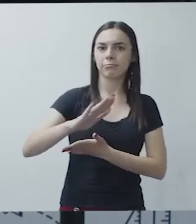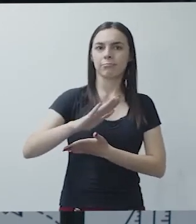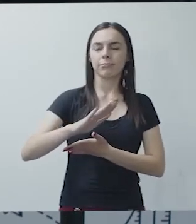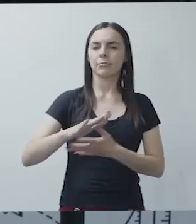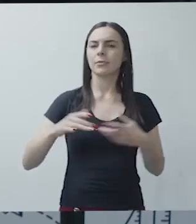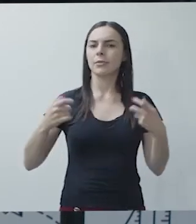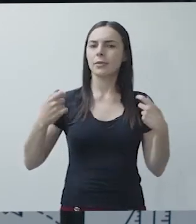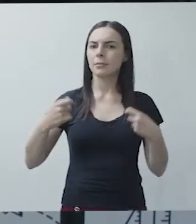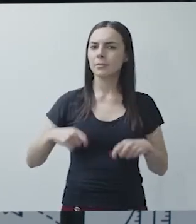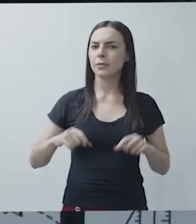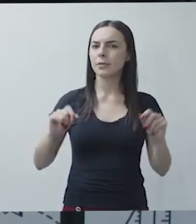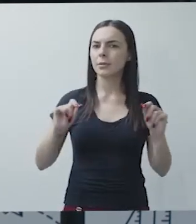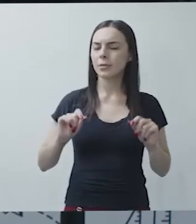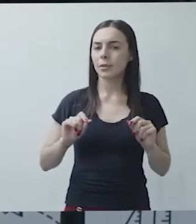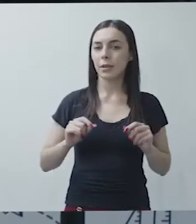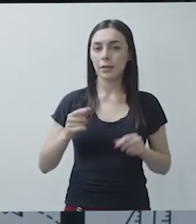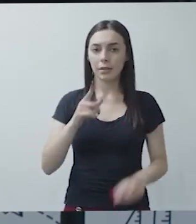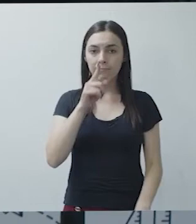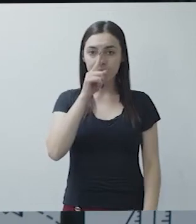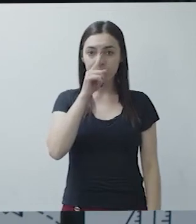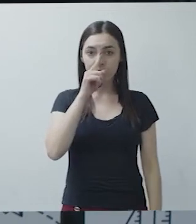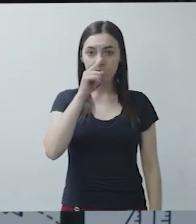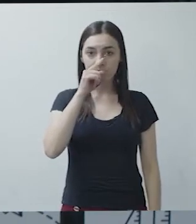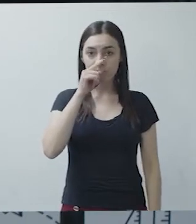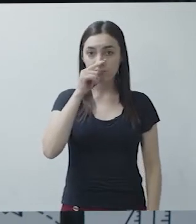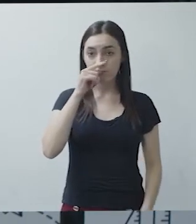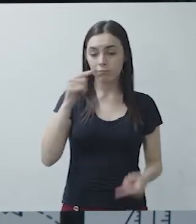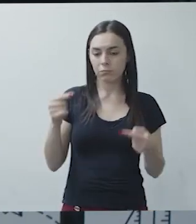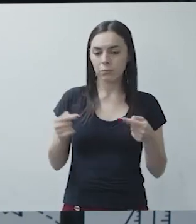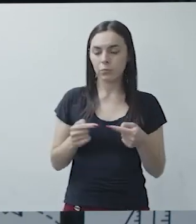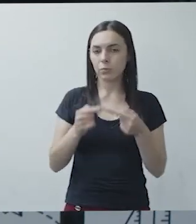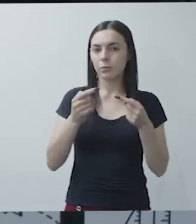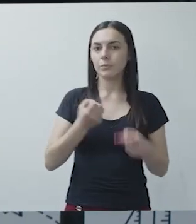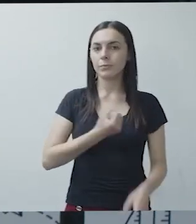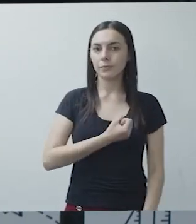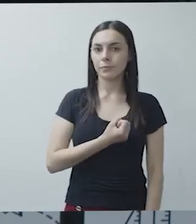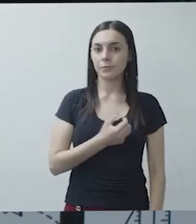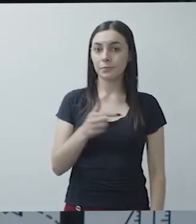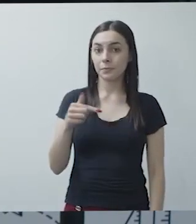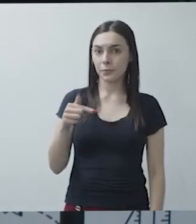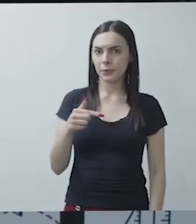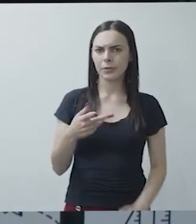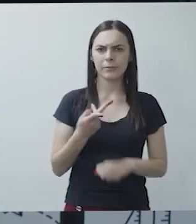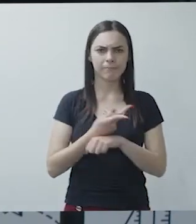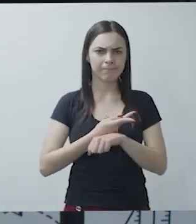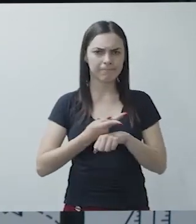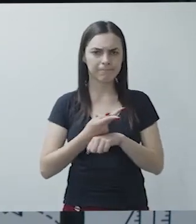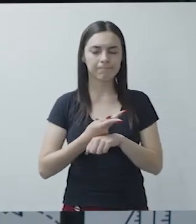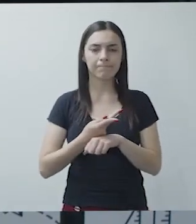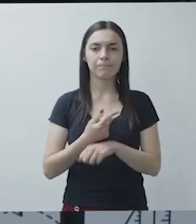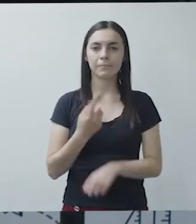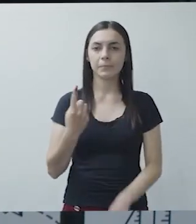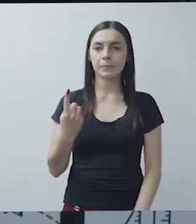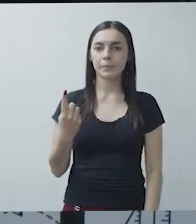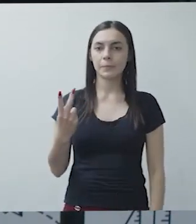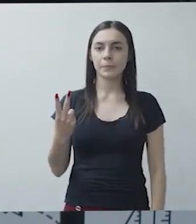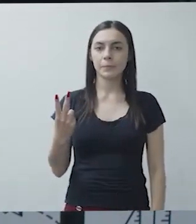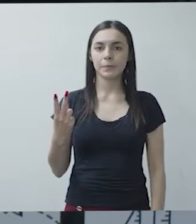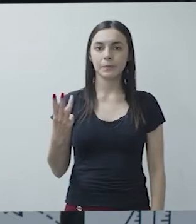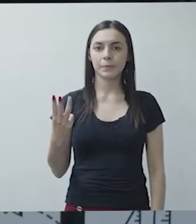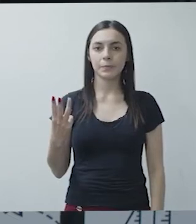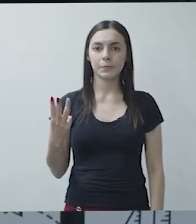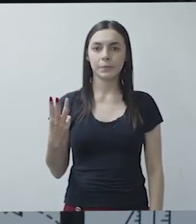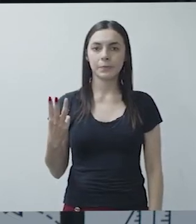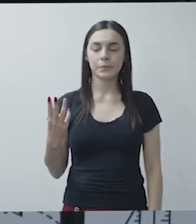nós precisamos colocar esse ponteiro pequeno lá no número 7. Vamos procurar aqui. 1, 2,